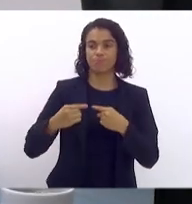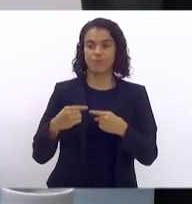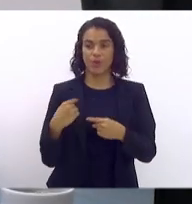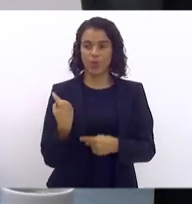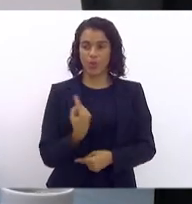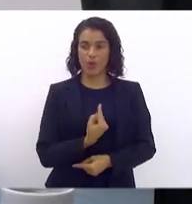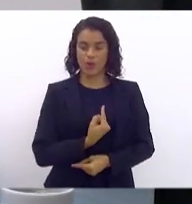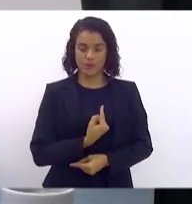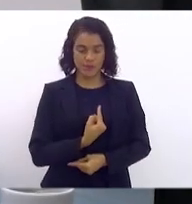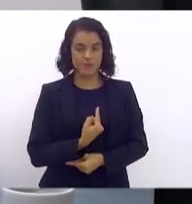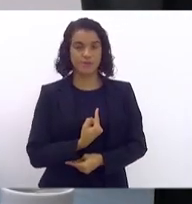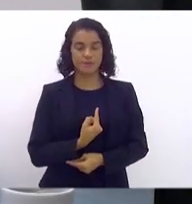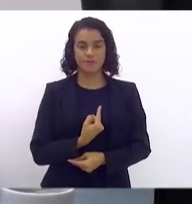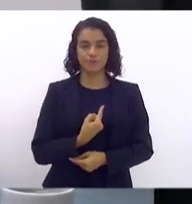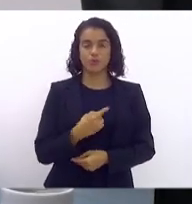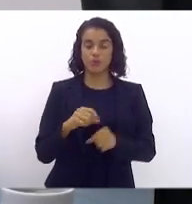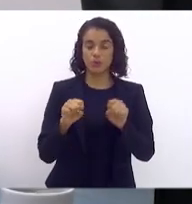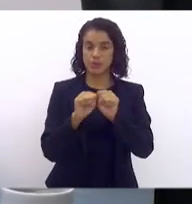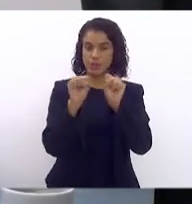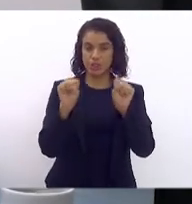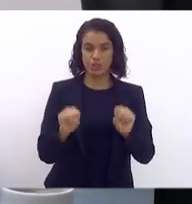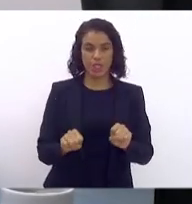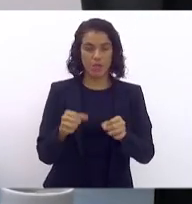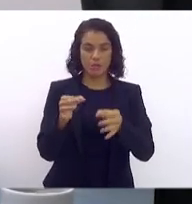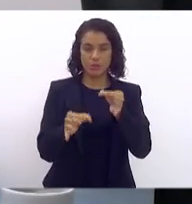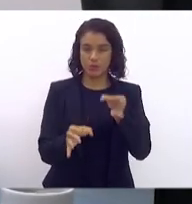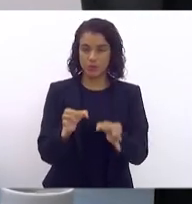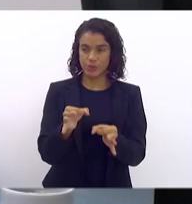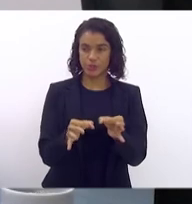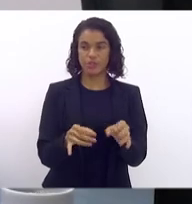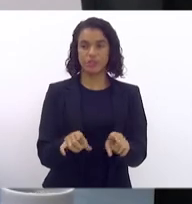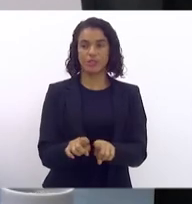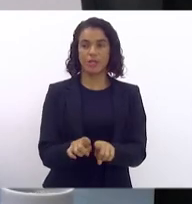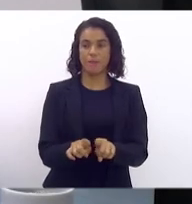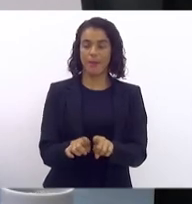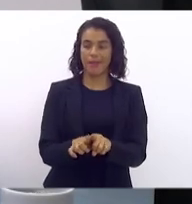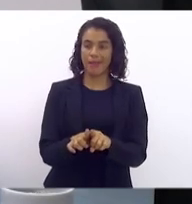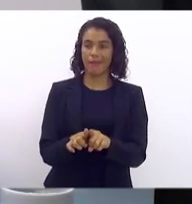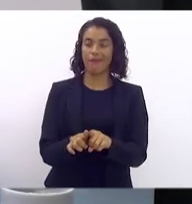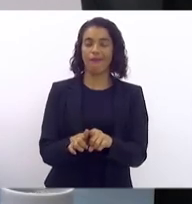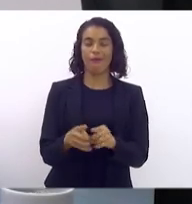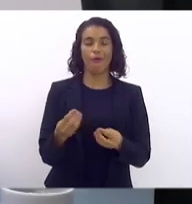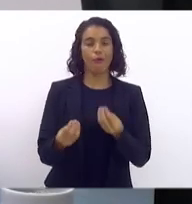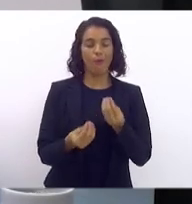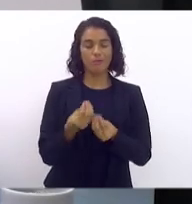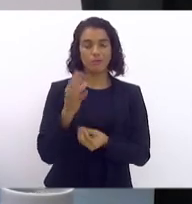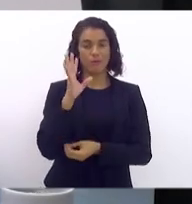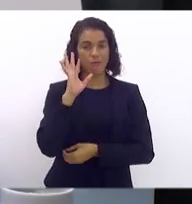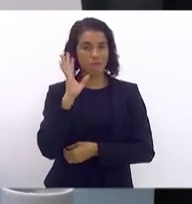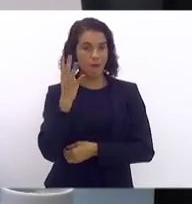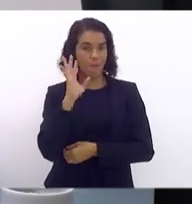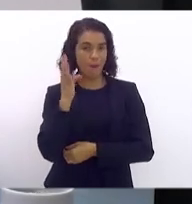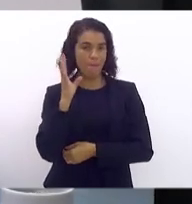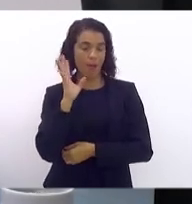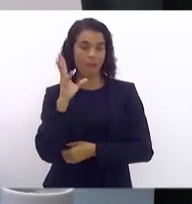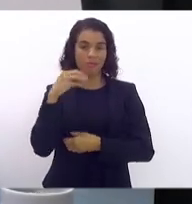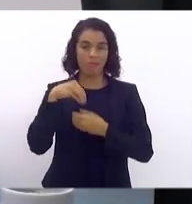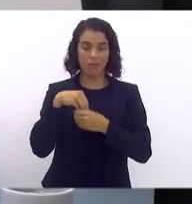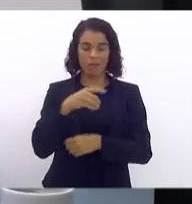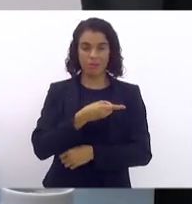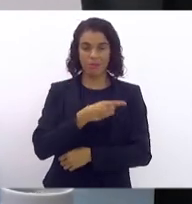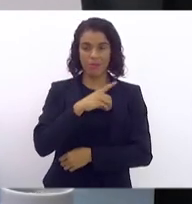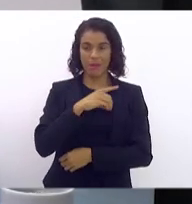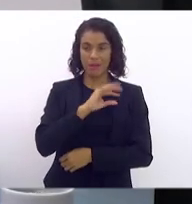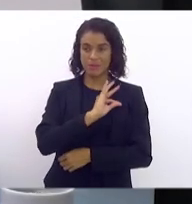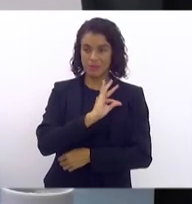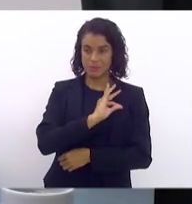perante ao sistema de Justiça perante também as conduções realizadas nas delegacias de polícia